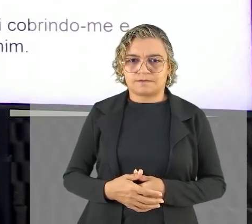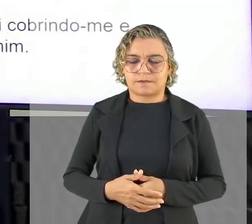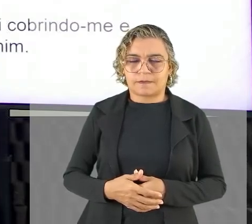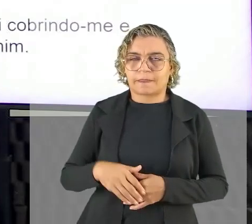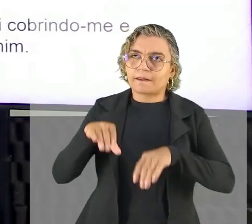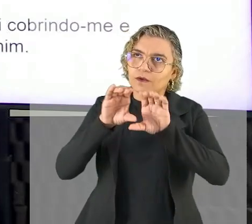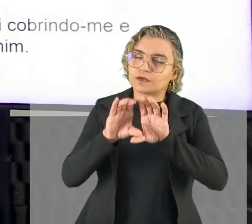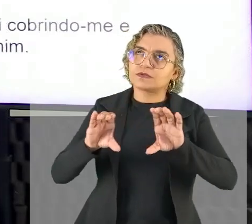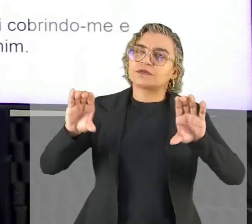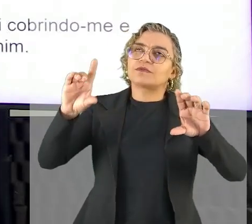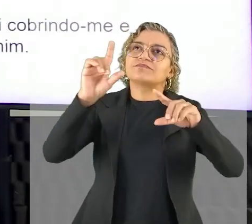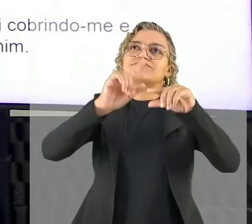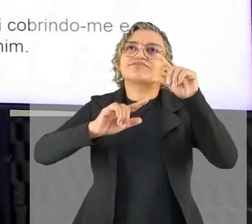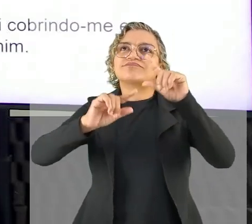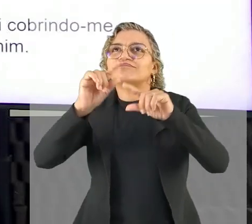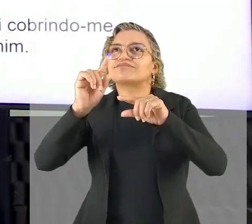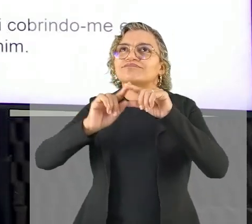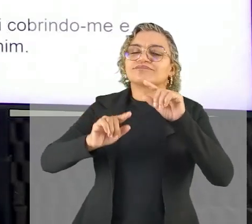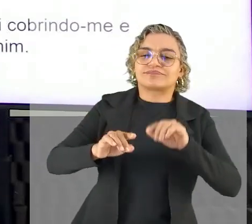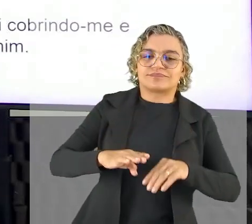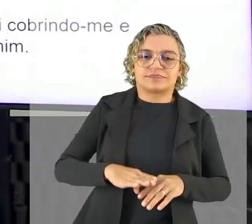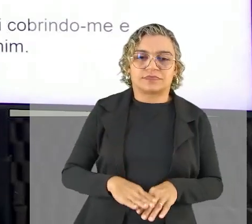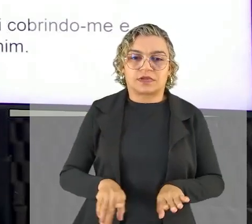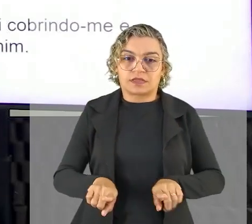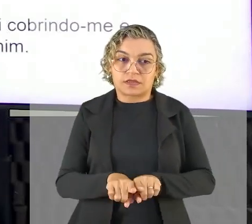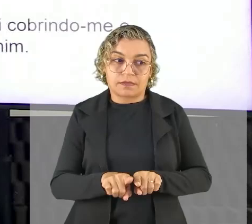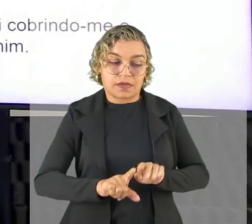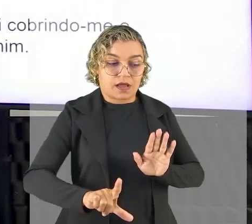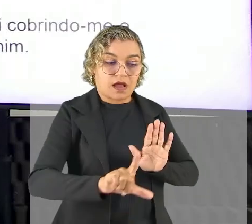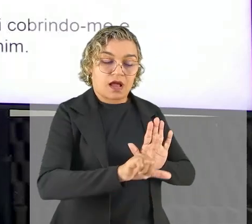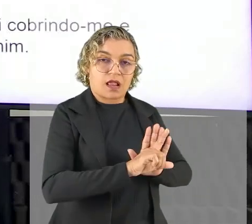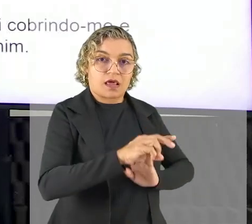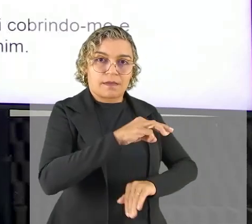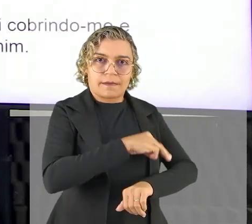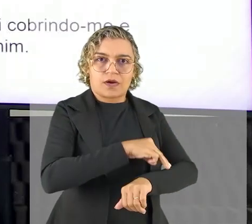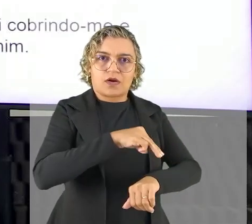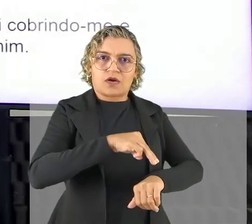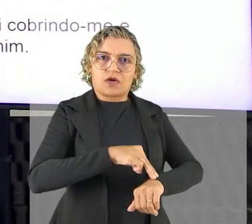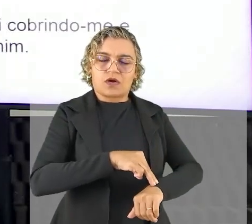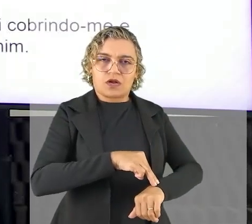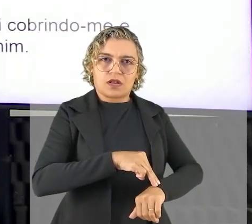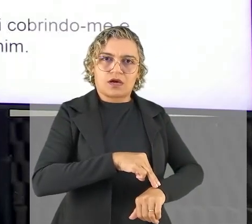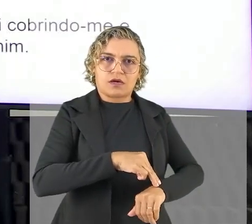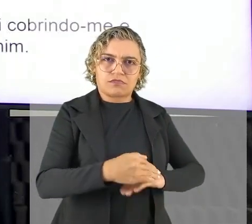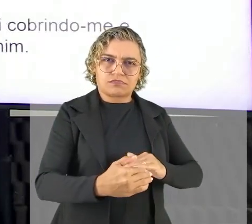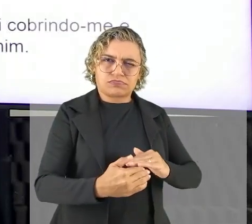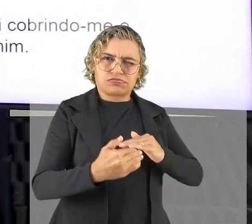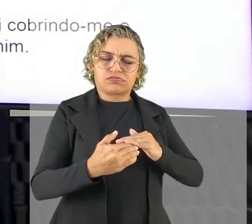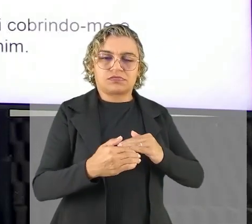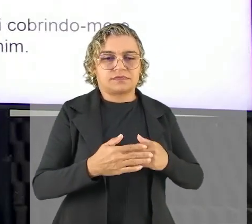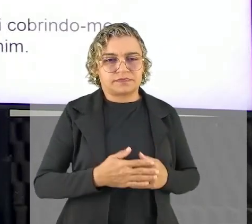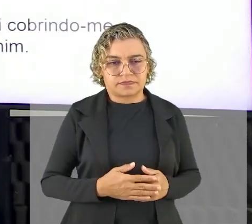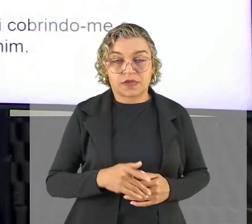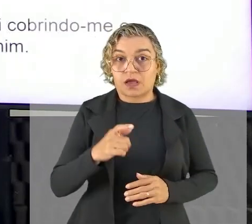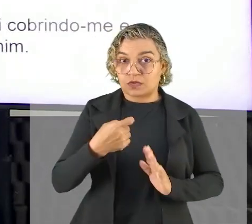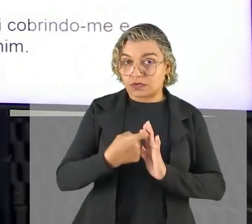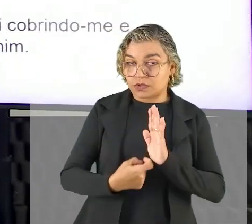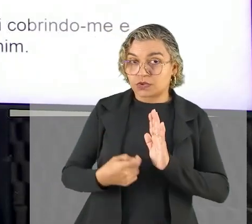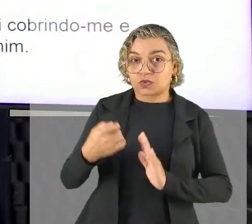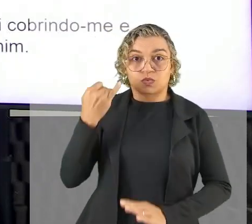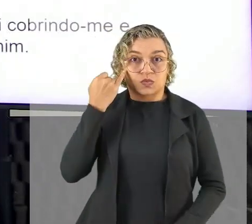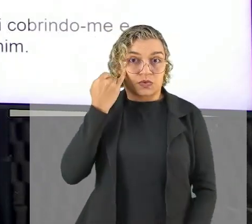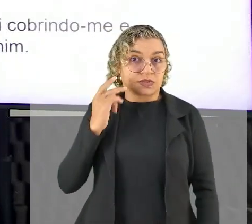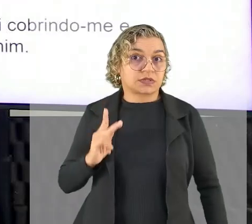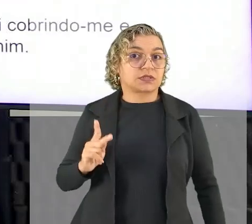céu estrelado sobre mim e a lei moral sobre mim. Olha só, é um texto do Kant, né? É